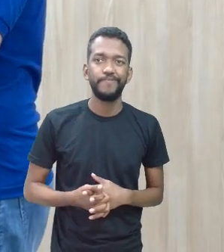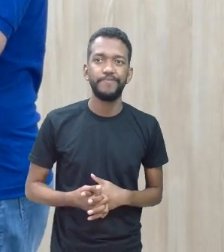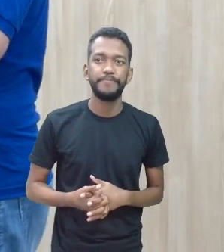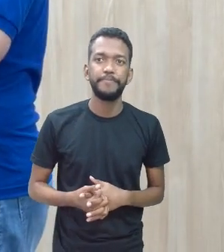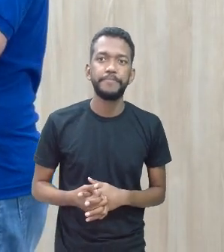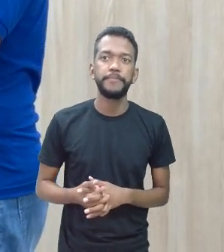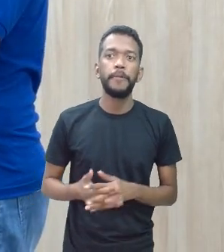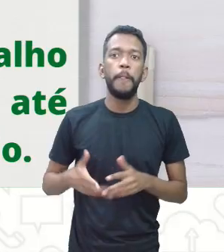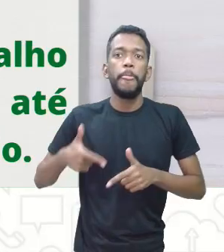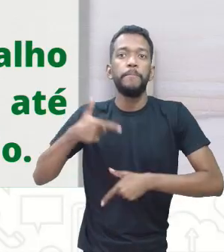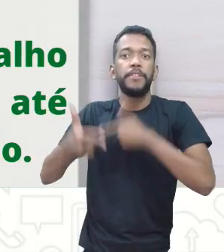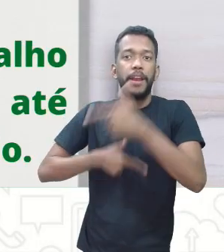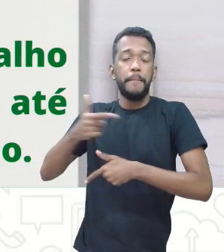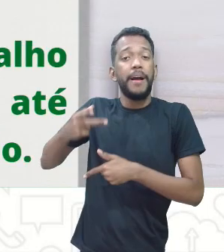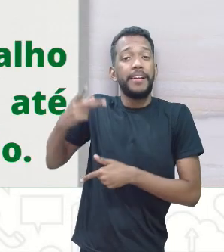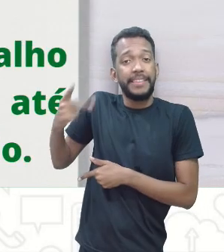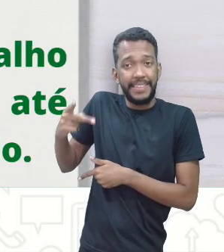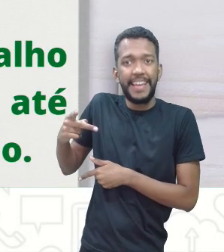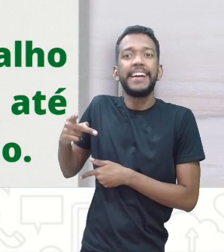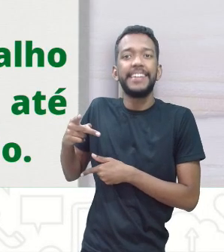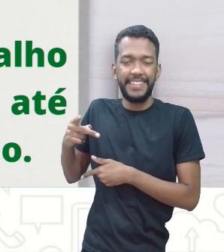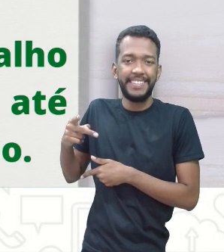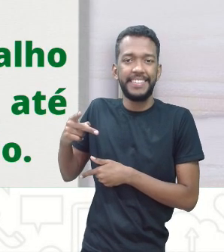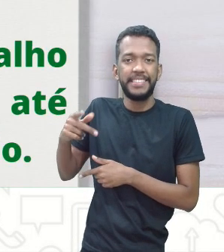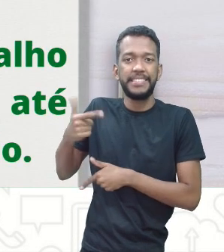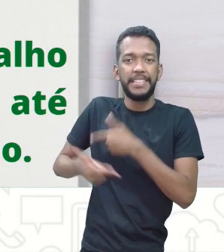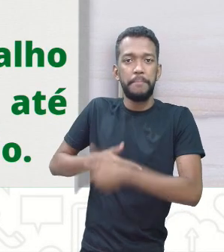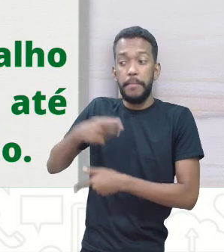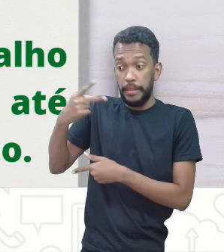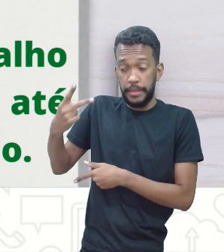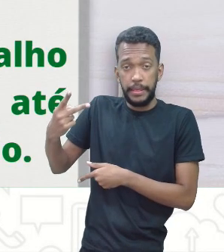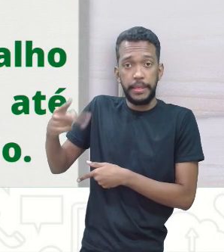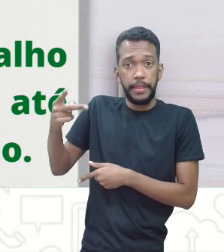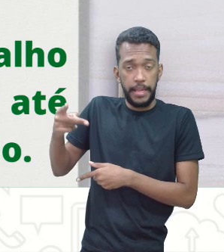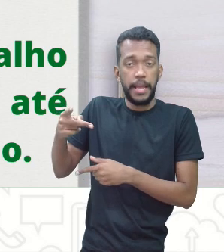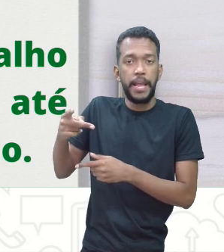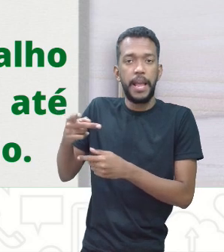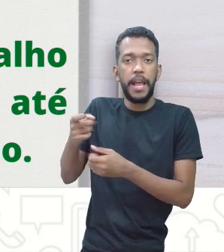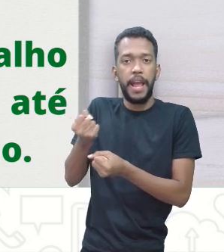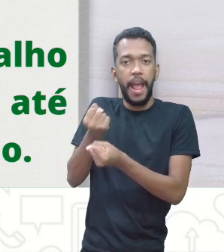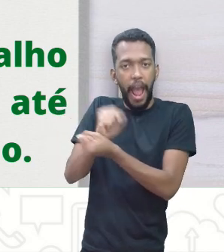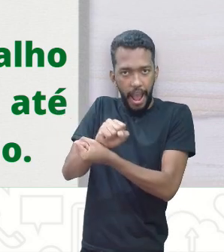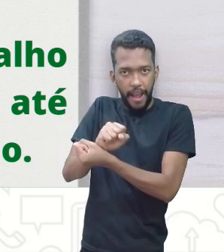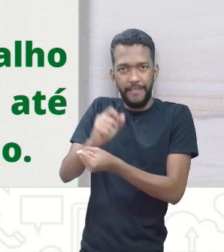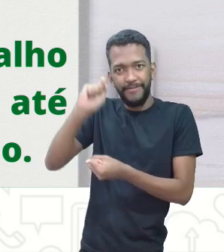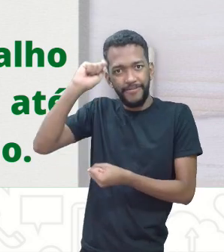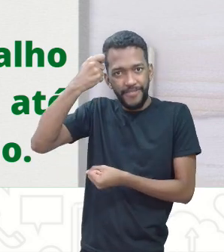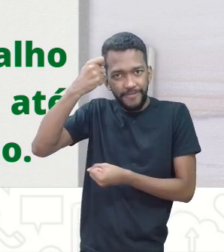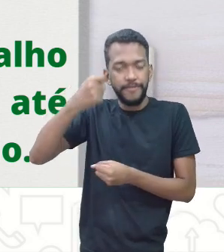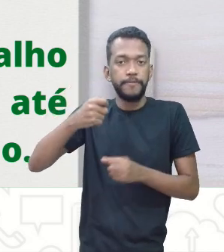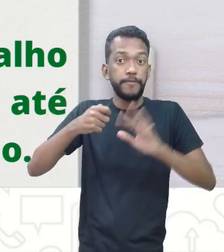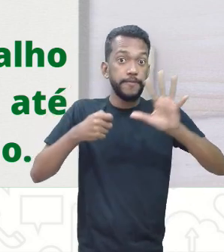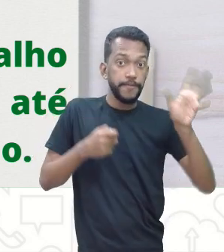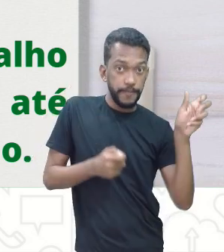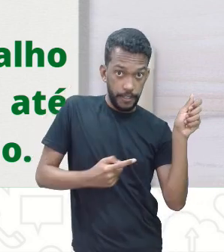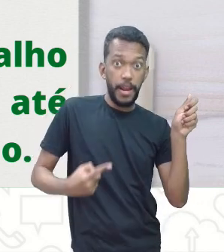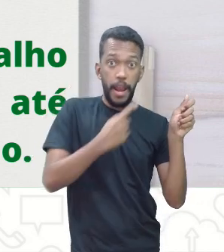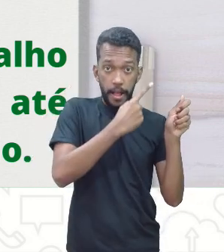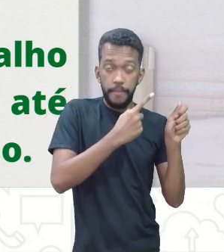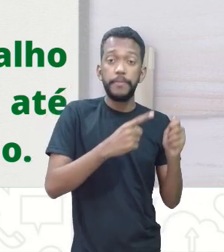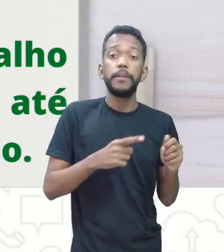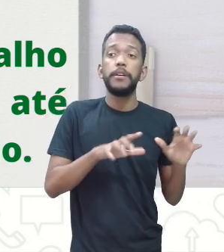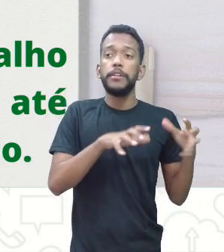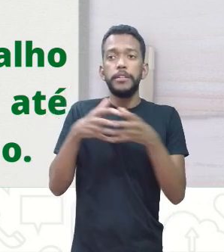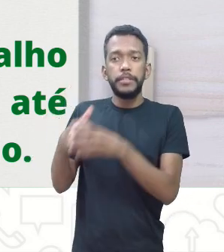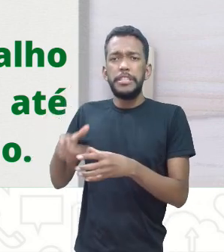O trabalho dos africanos, né, concentrado na economia açucareira, ele era bastante duro, né, e pautado